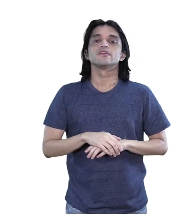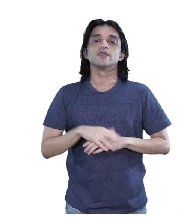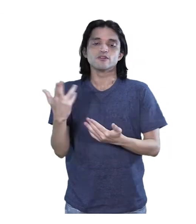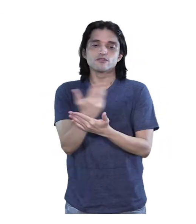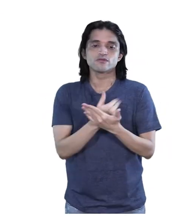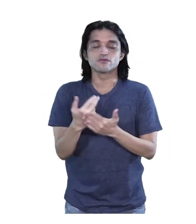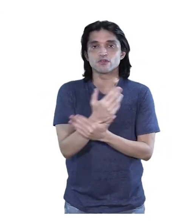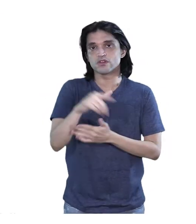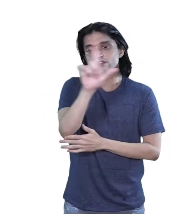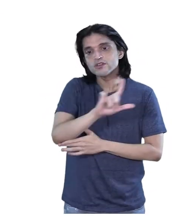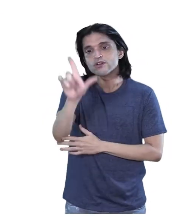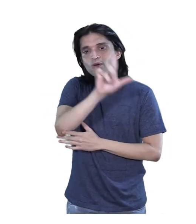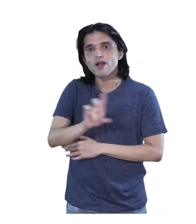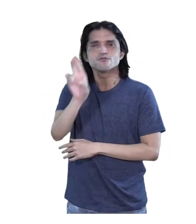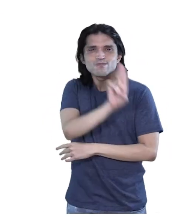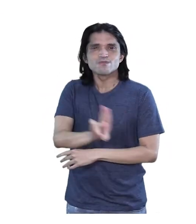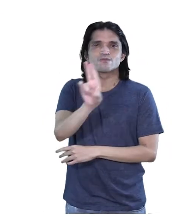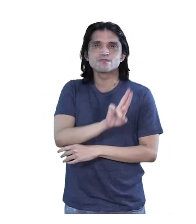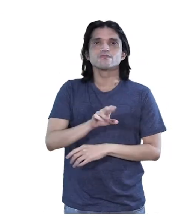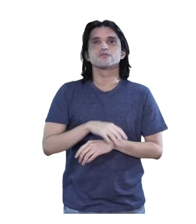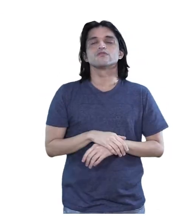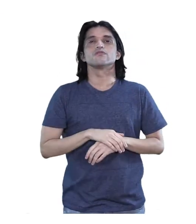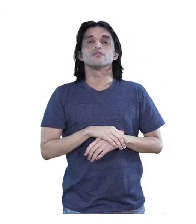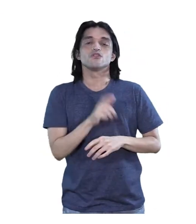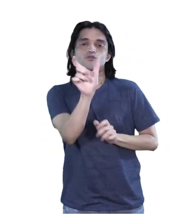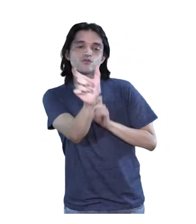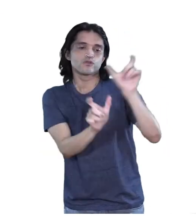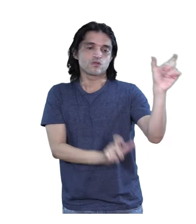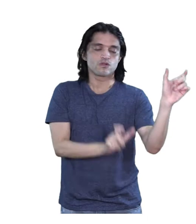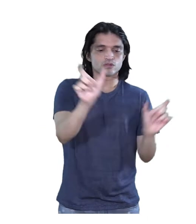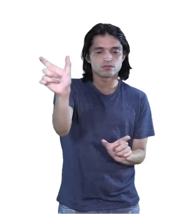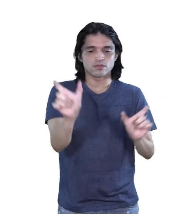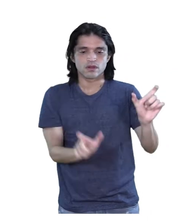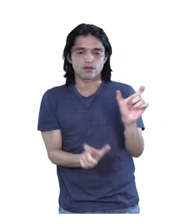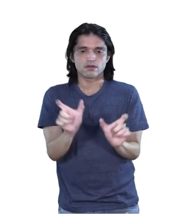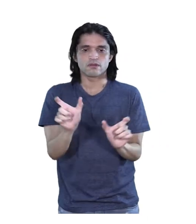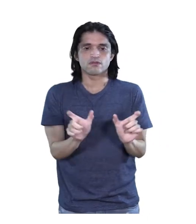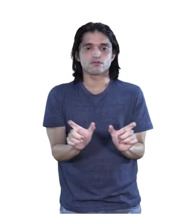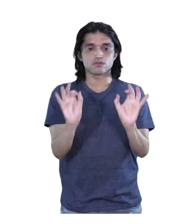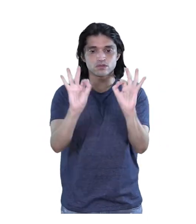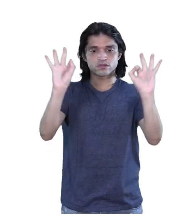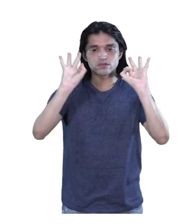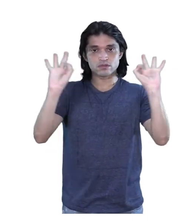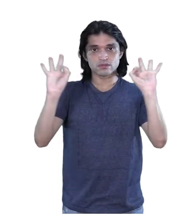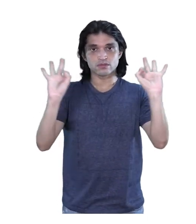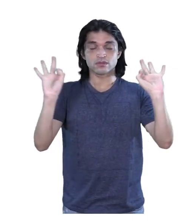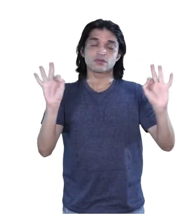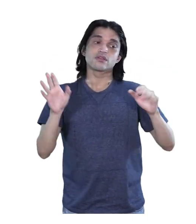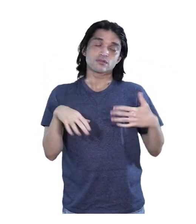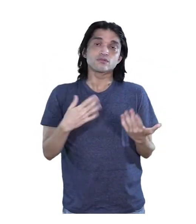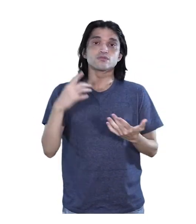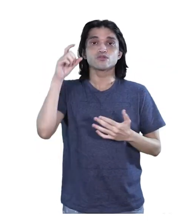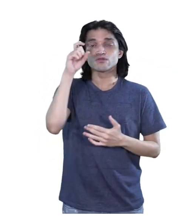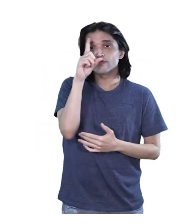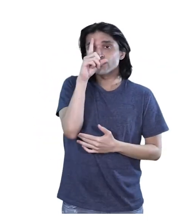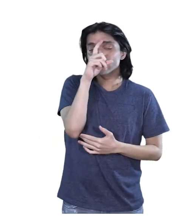linguagem. Tal rebuscamento e jogo de palavras pode ser um dificultador na leitura e interpretação dos